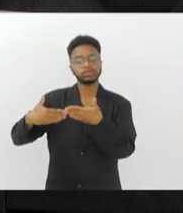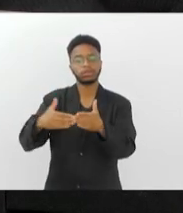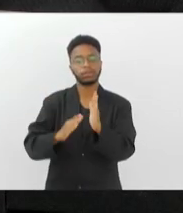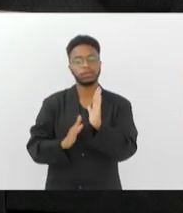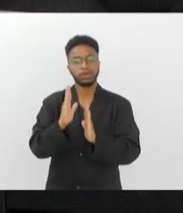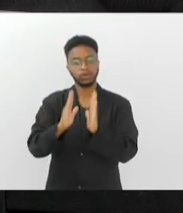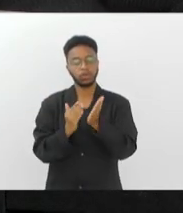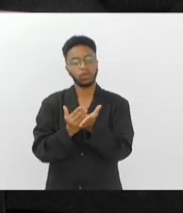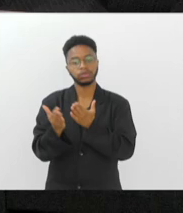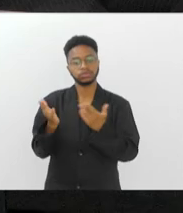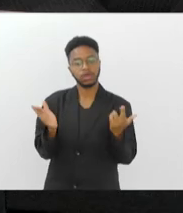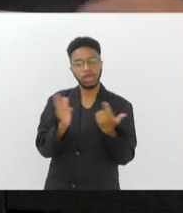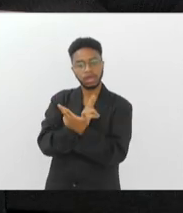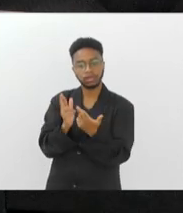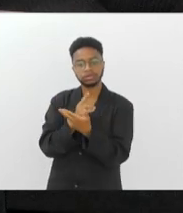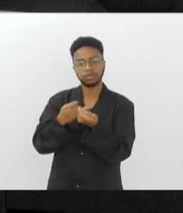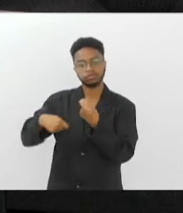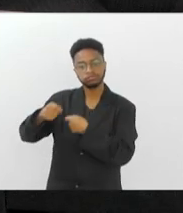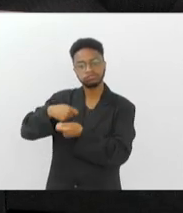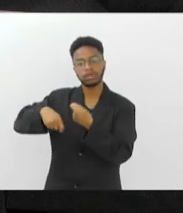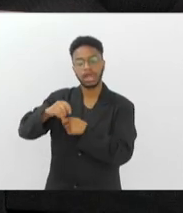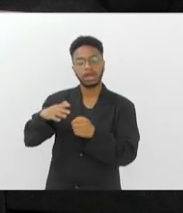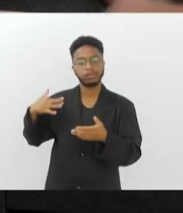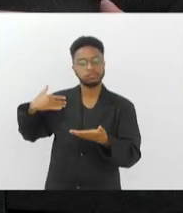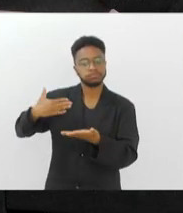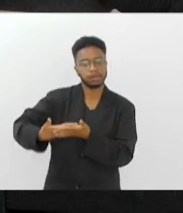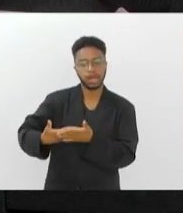que até hoje se mantêm consistentes.